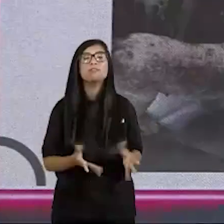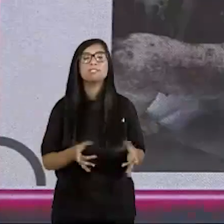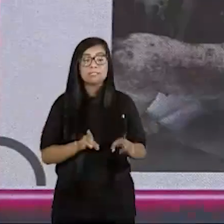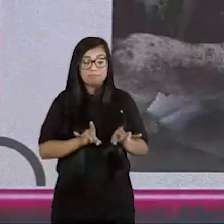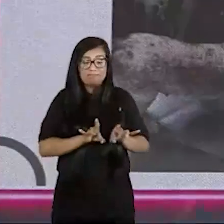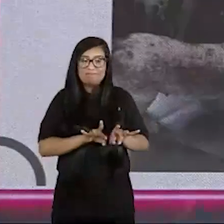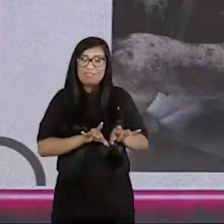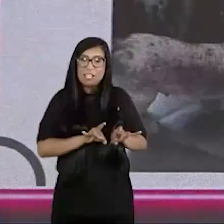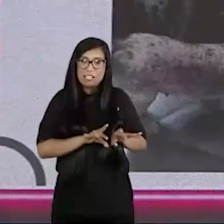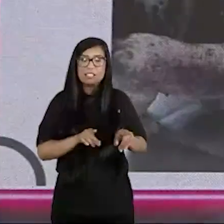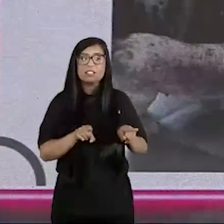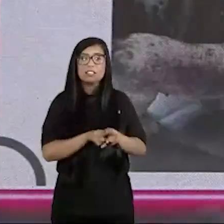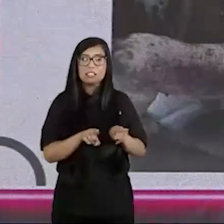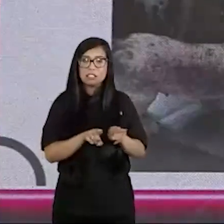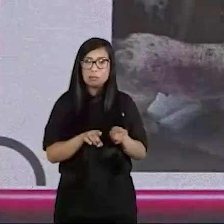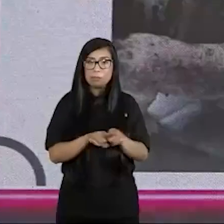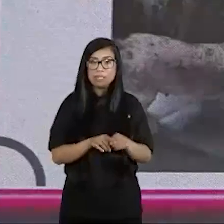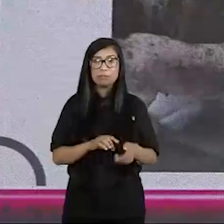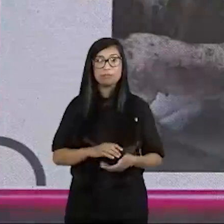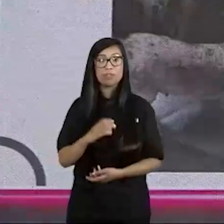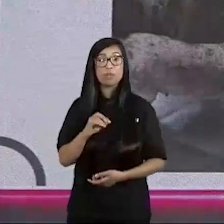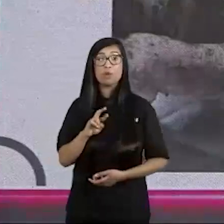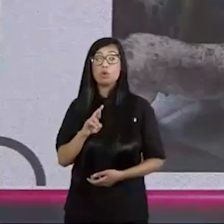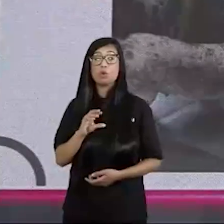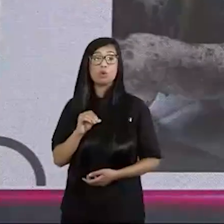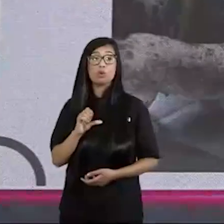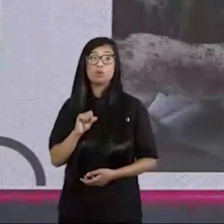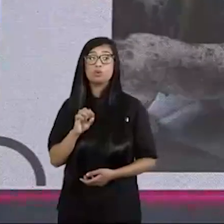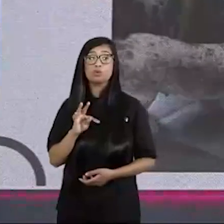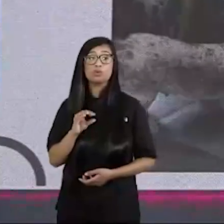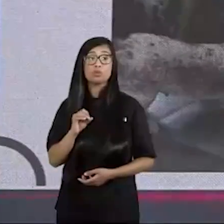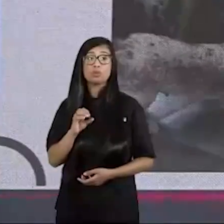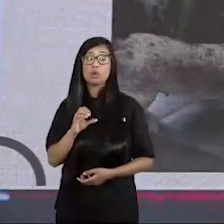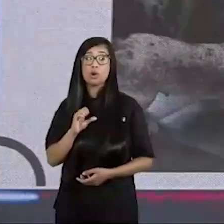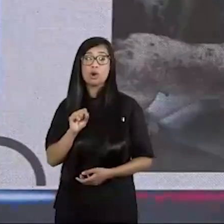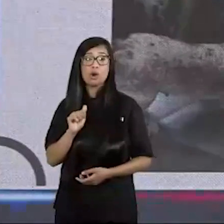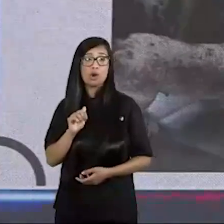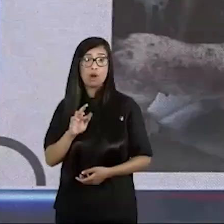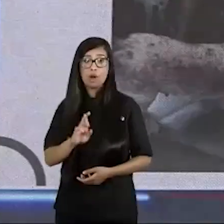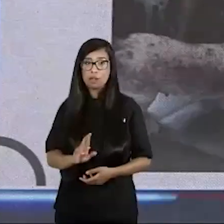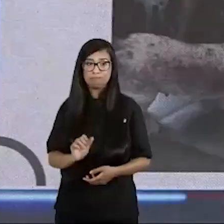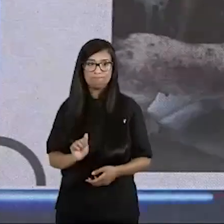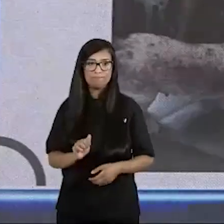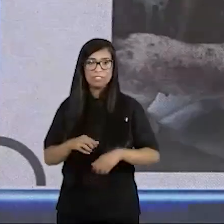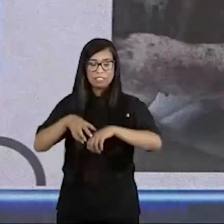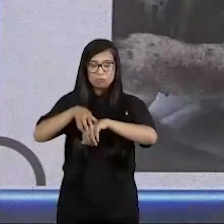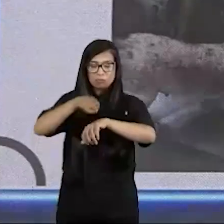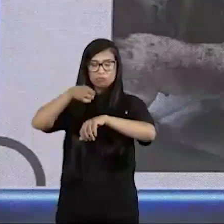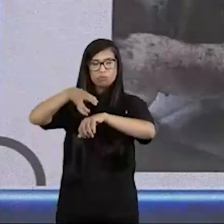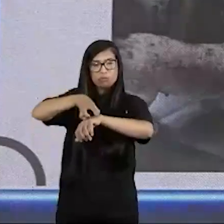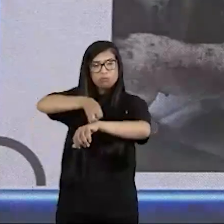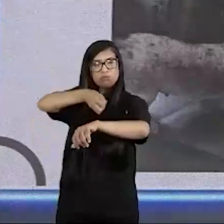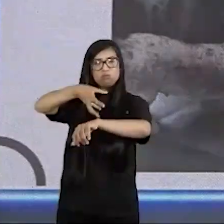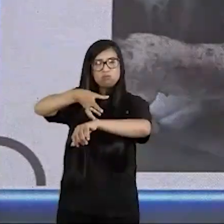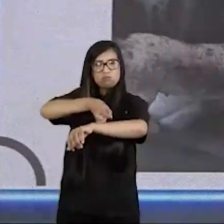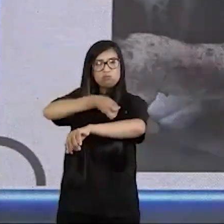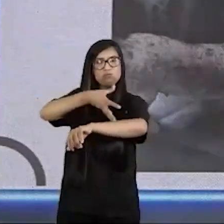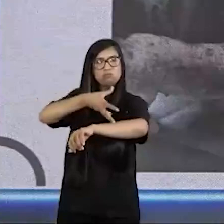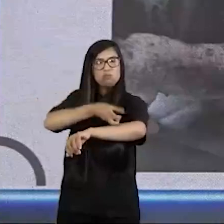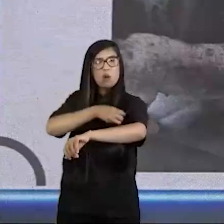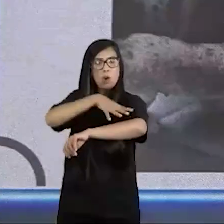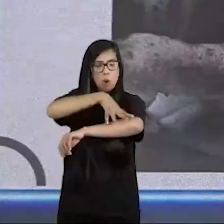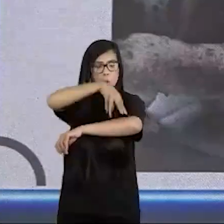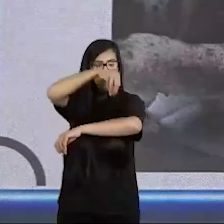Temos muitas lesões, lesões crostosas descamativas. Então, pensando no macro desse